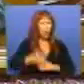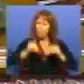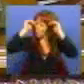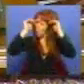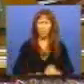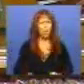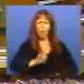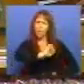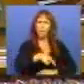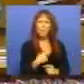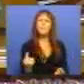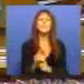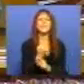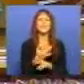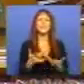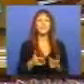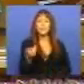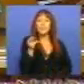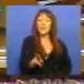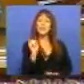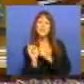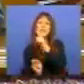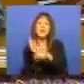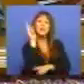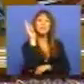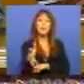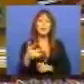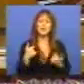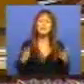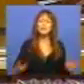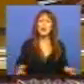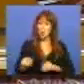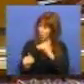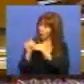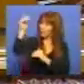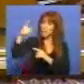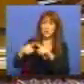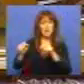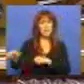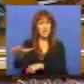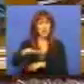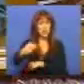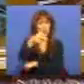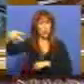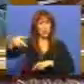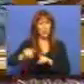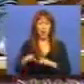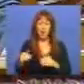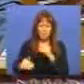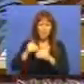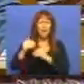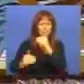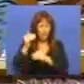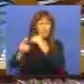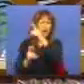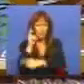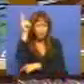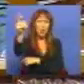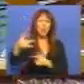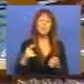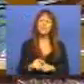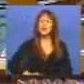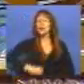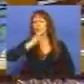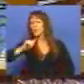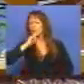diminuição do poder de compra. A taxa de inflação, já de si superior à média da zona euro e com tendência para galopar, é